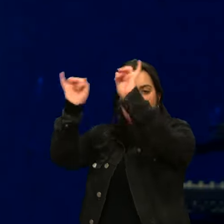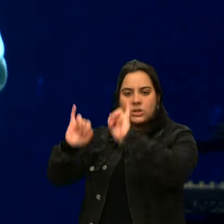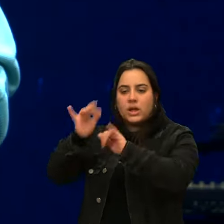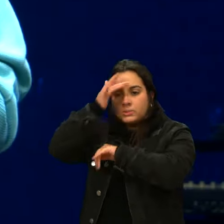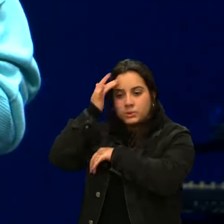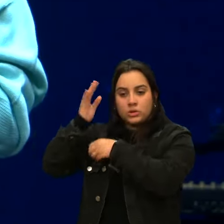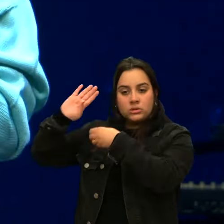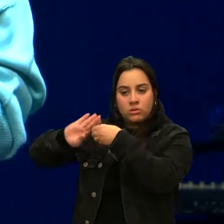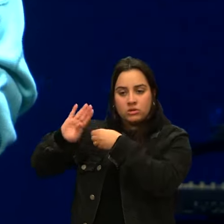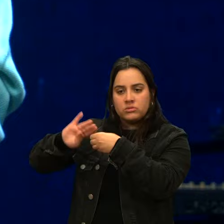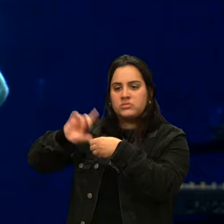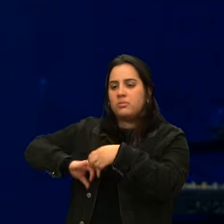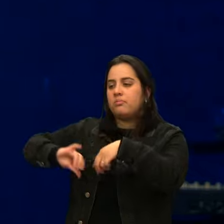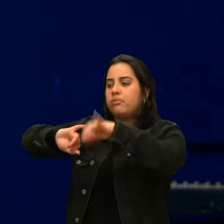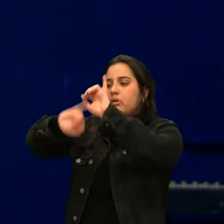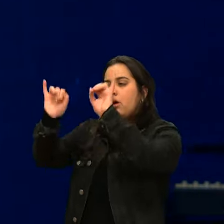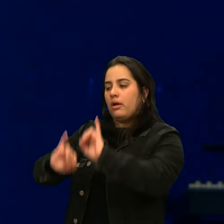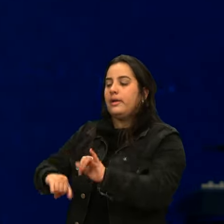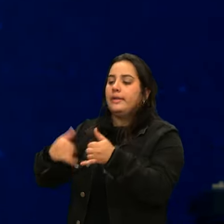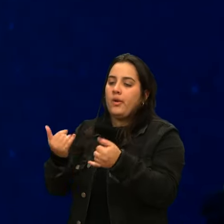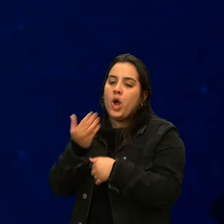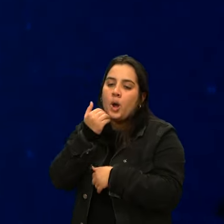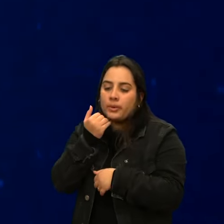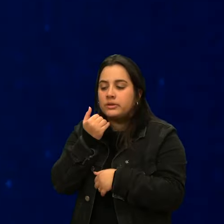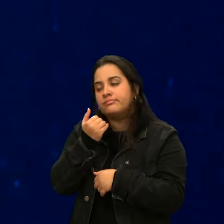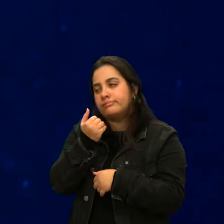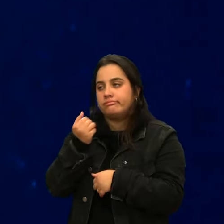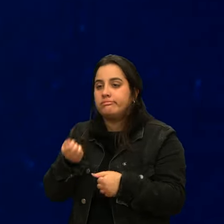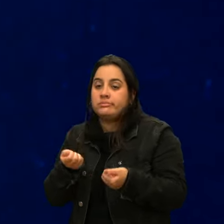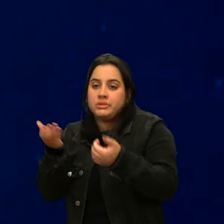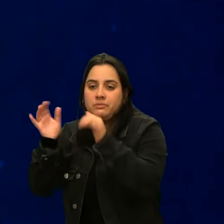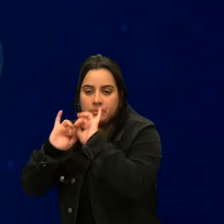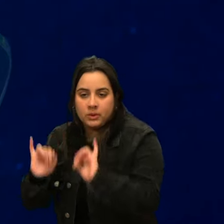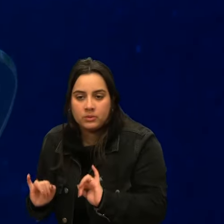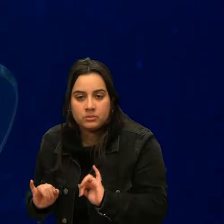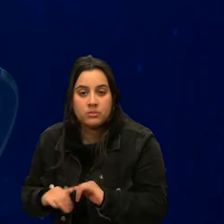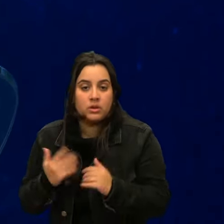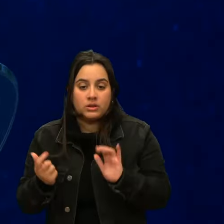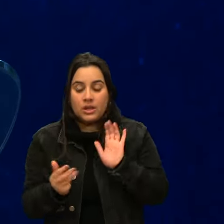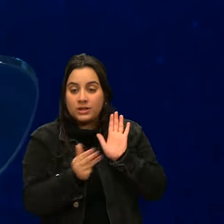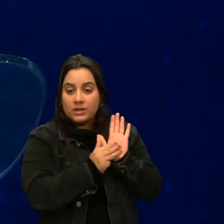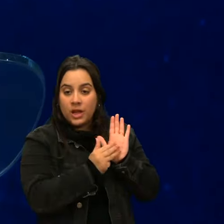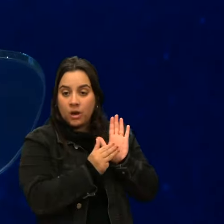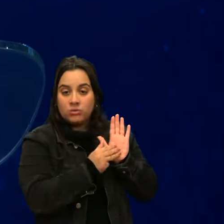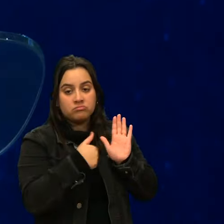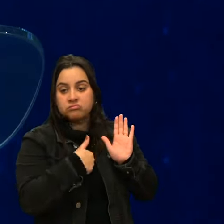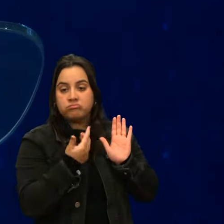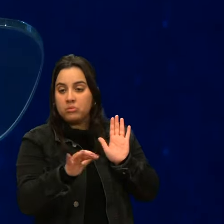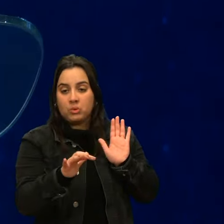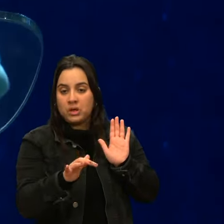ídolos. Então, eles entregavam aquela comida e Daniel não queria se contaminar. Só que, gente, além